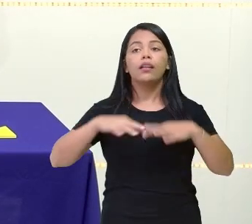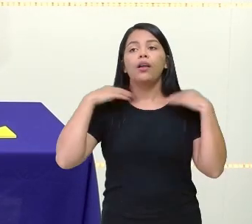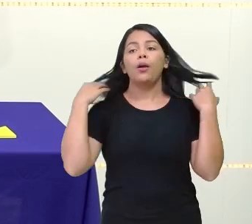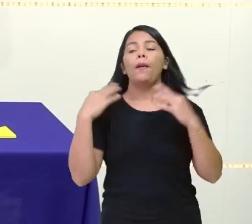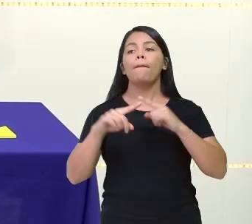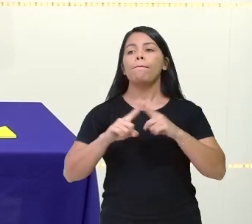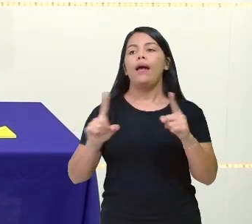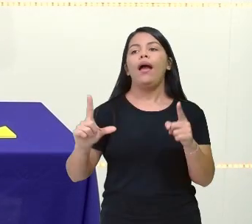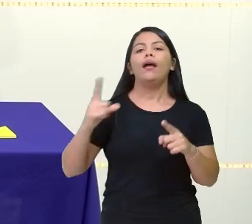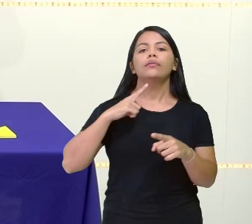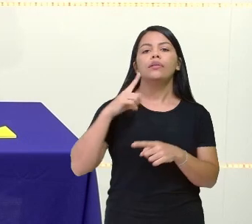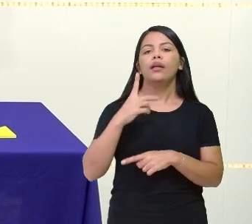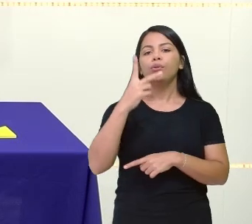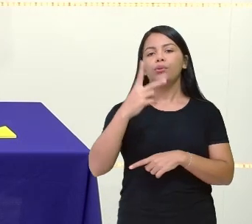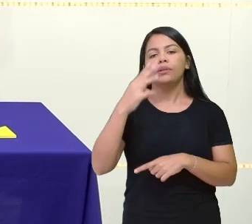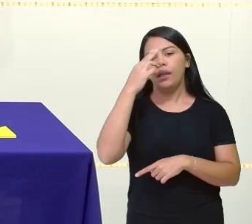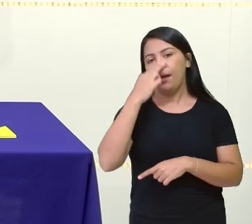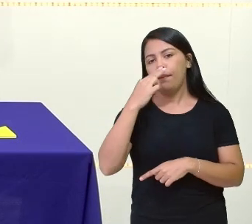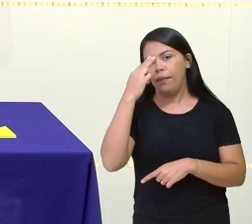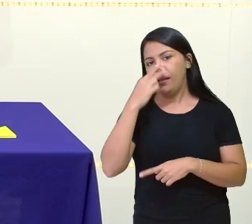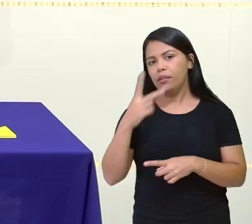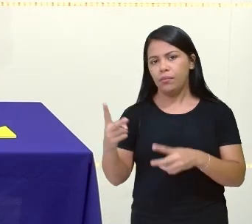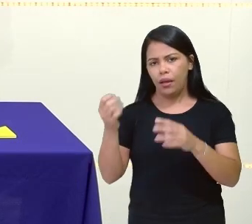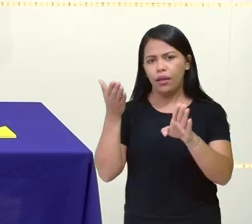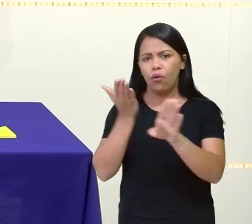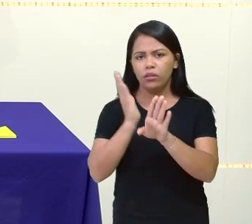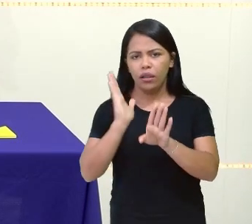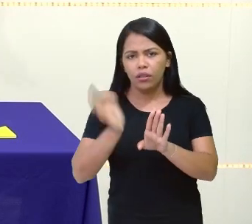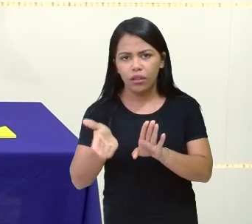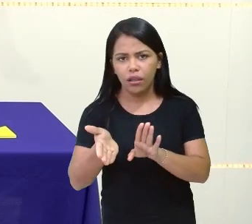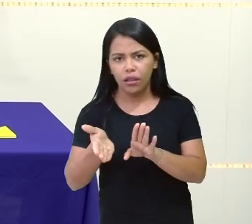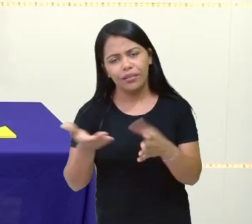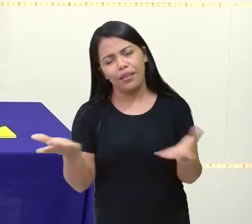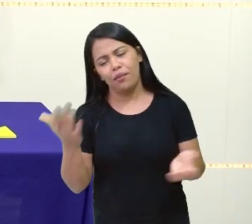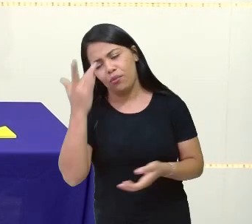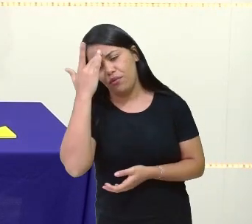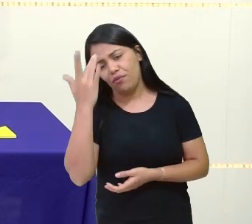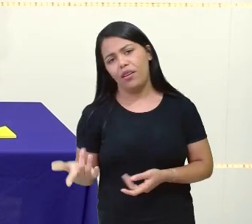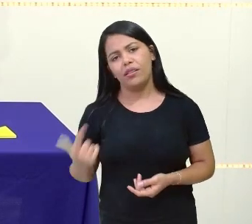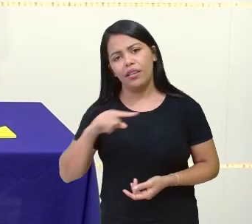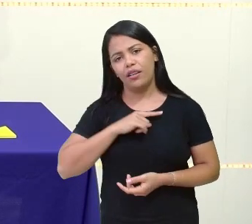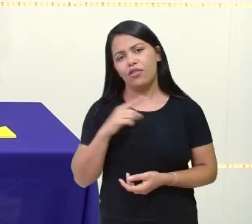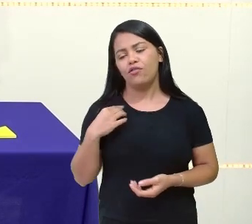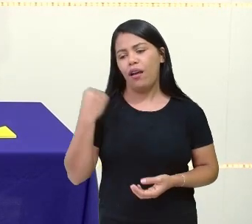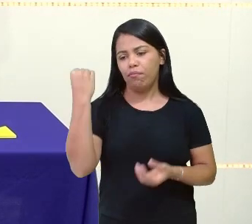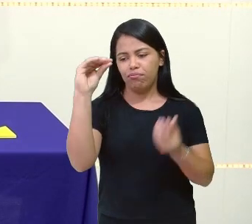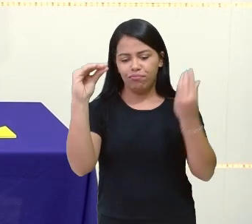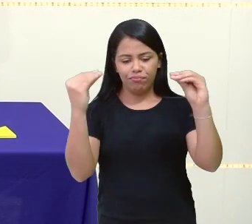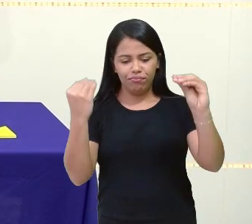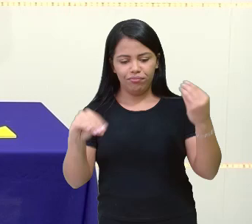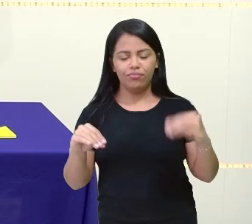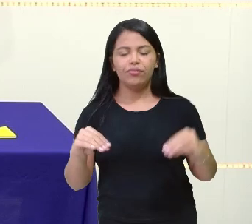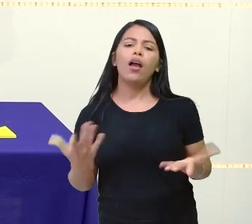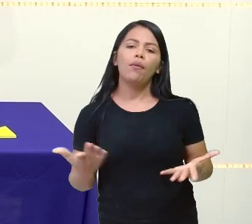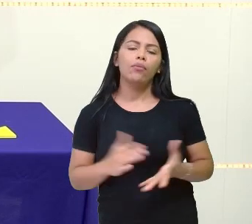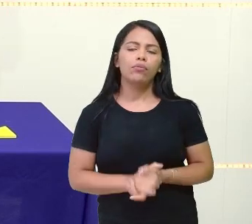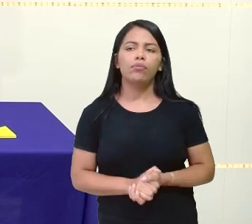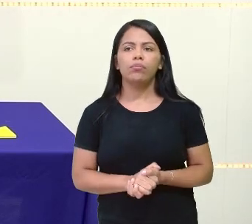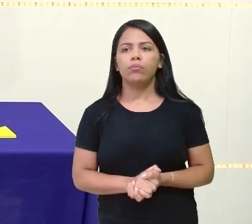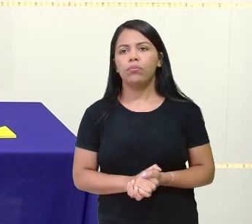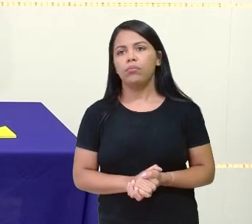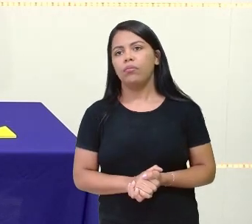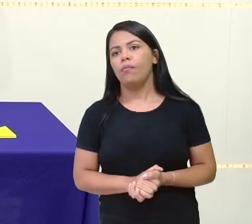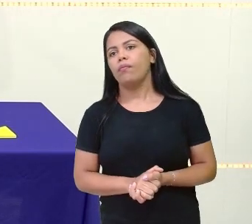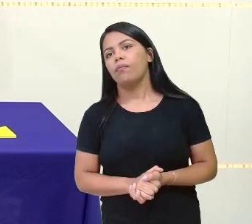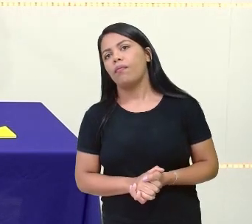duas aí que apresentam a mesma área. Já identificaram? Também tá fácil, né? Que a gente já calculou a unidade de área.